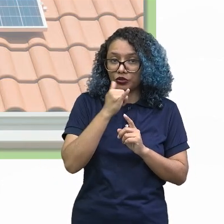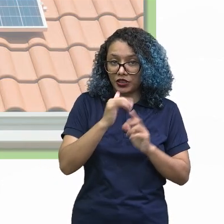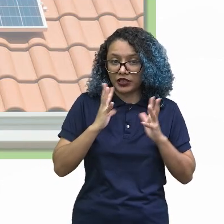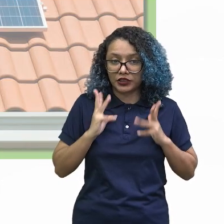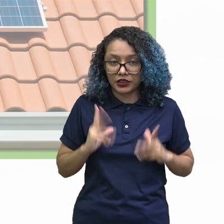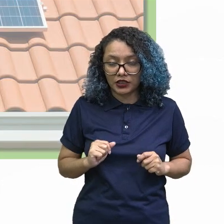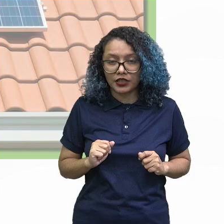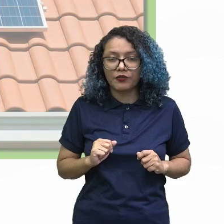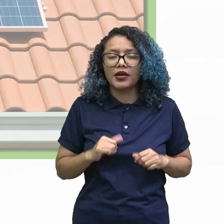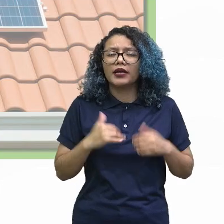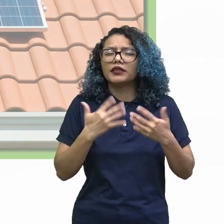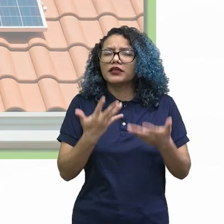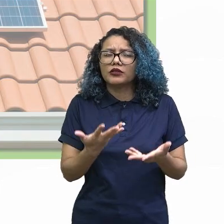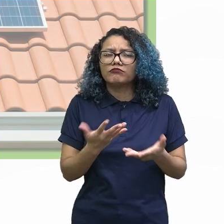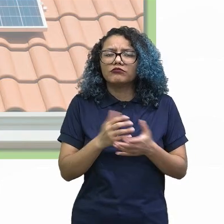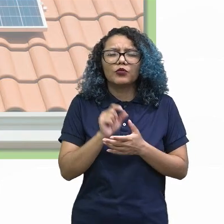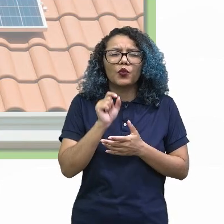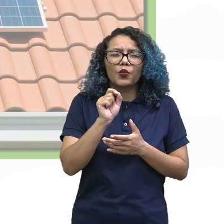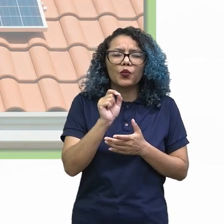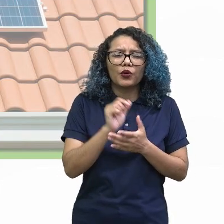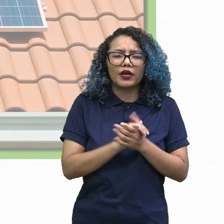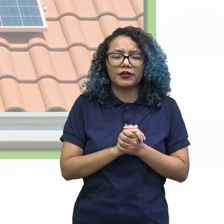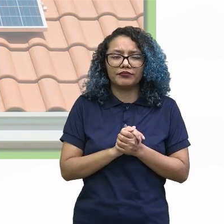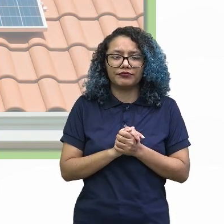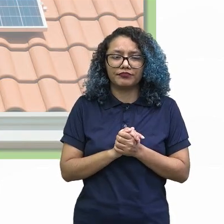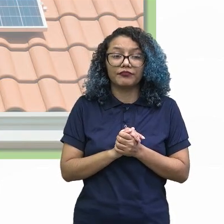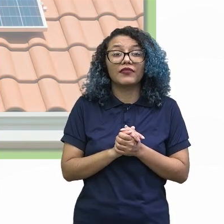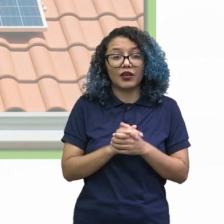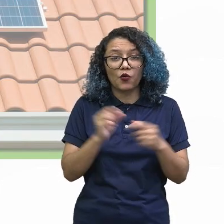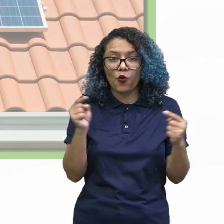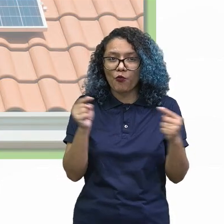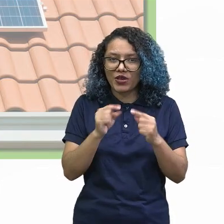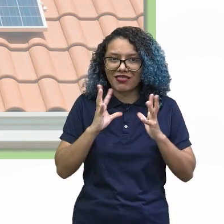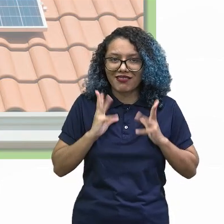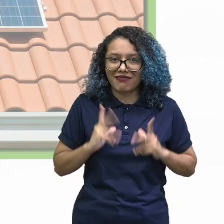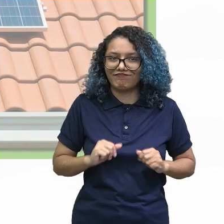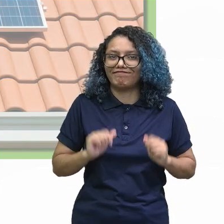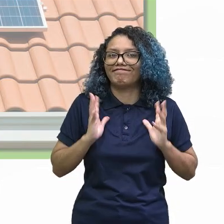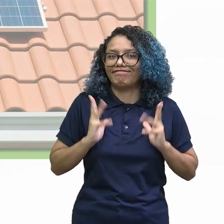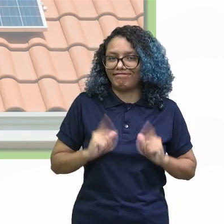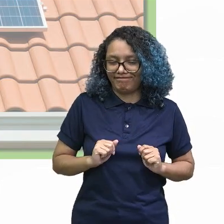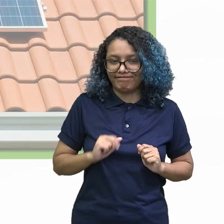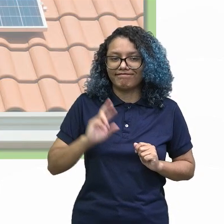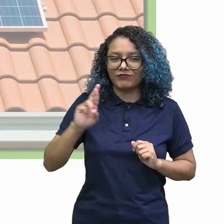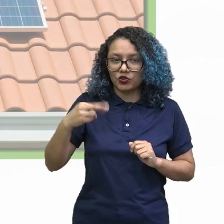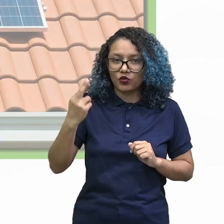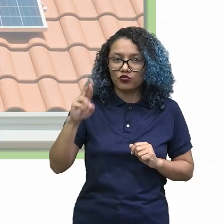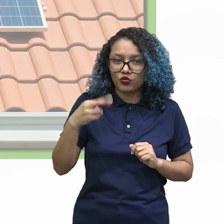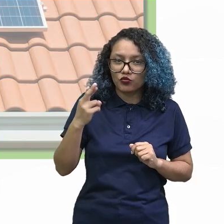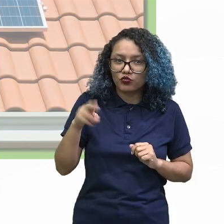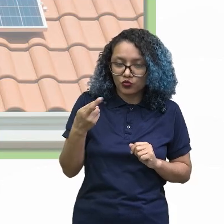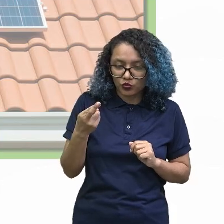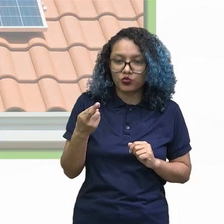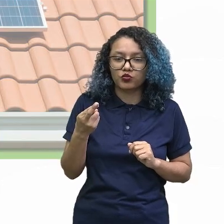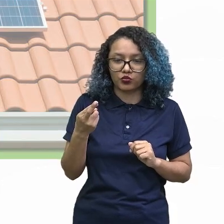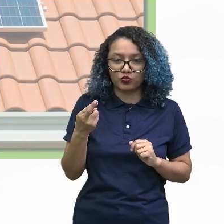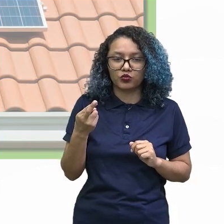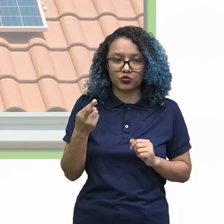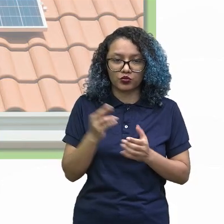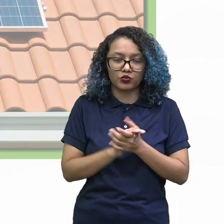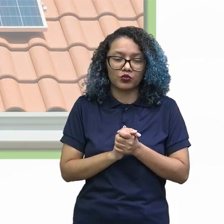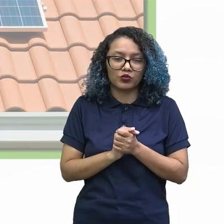de energia, ela vai apresentar essa fonte limpa, né? Quando a gente observa ali matriz energética limpa, a gente